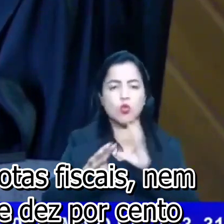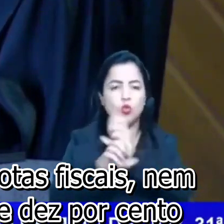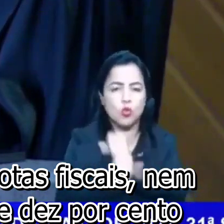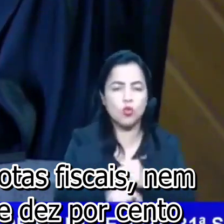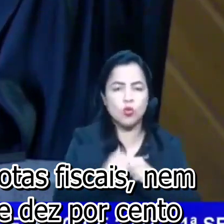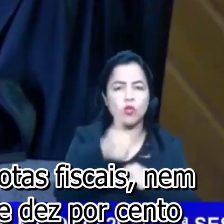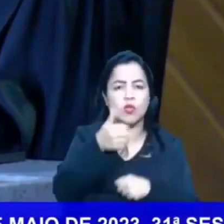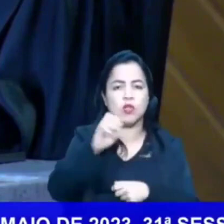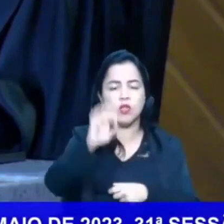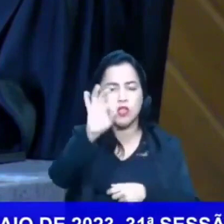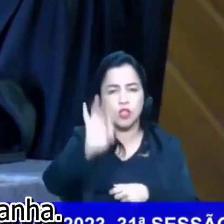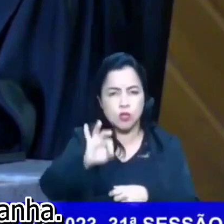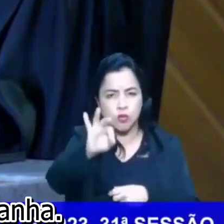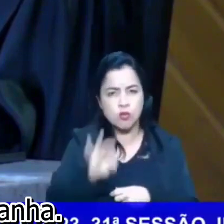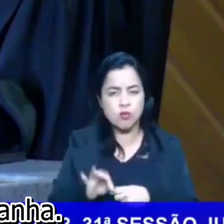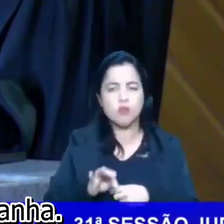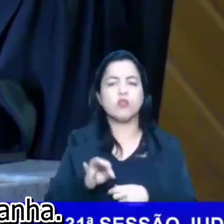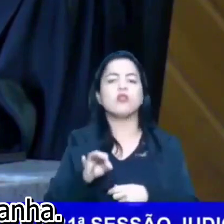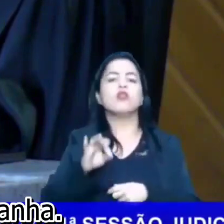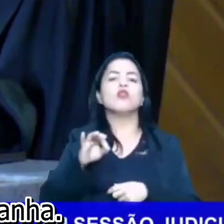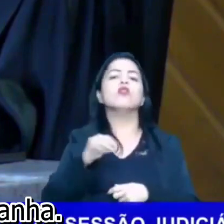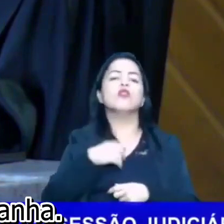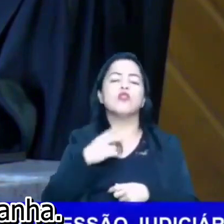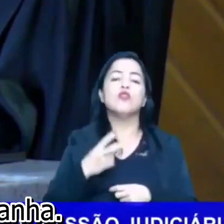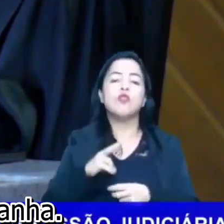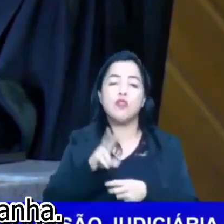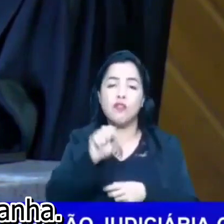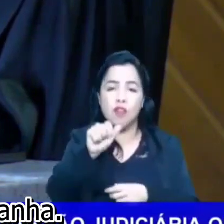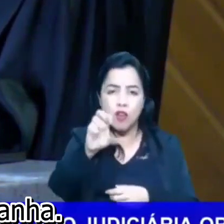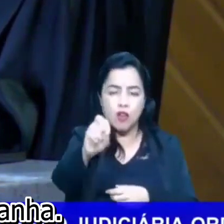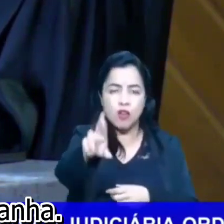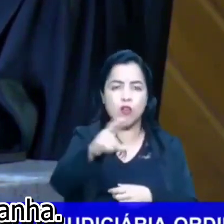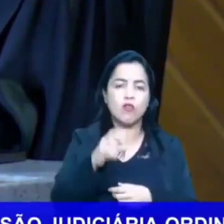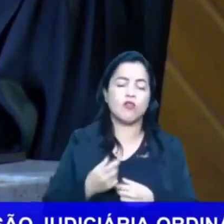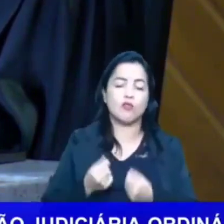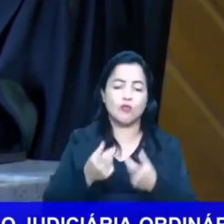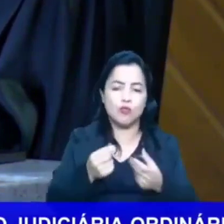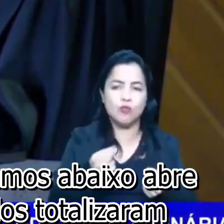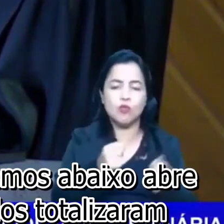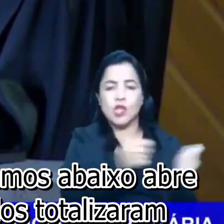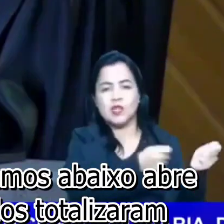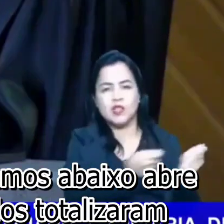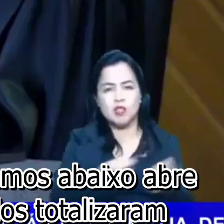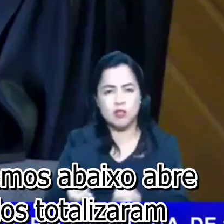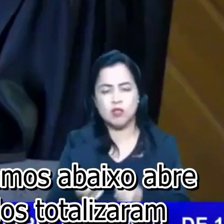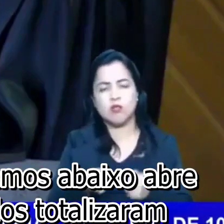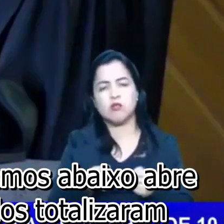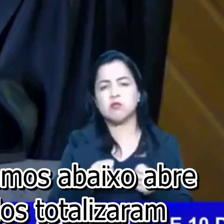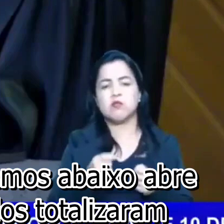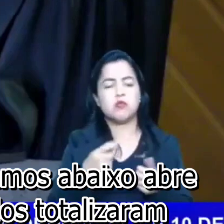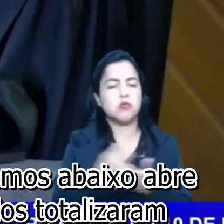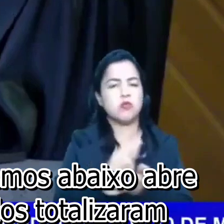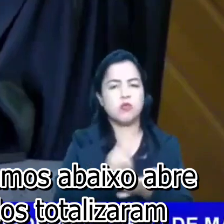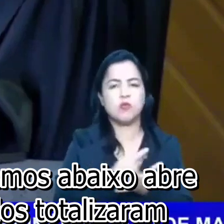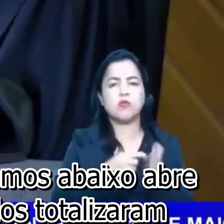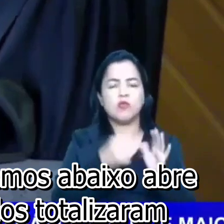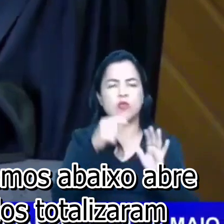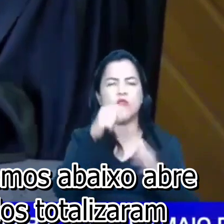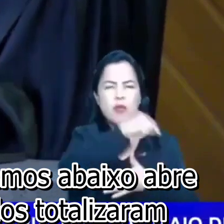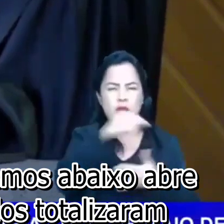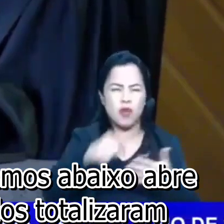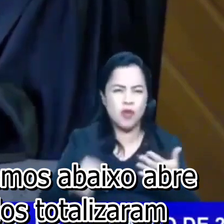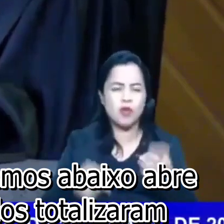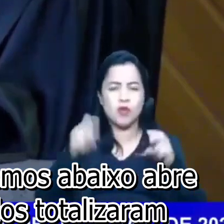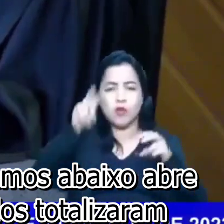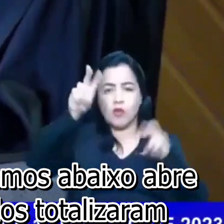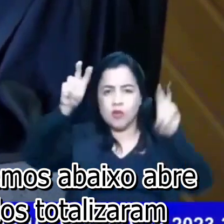abaixo de 10% no valor financeiro movimentado na campanha. Não sanada a irregularidade apontada, que transcrevemos abaixo,